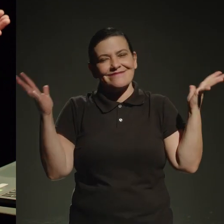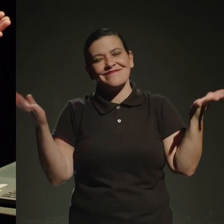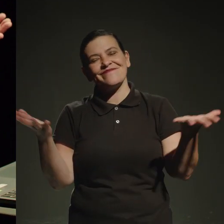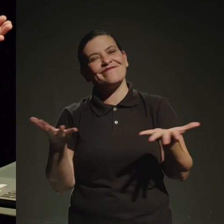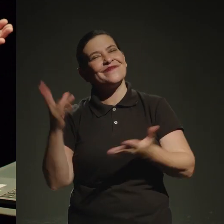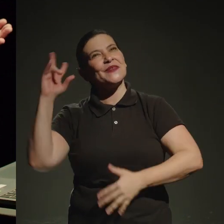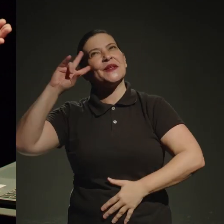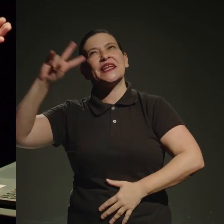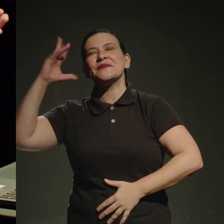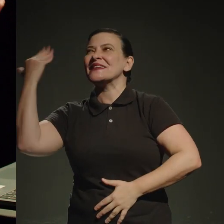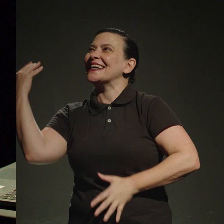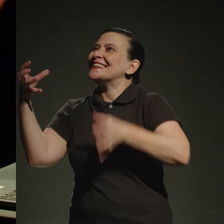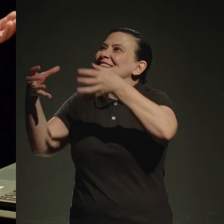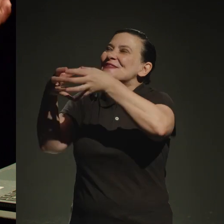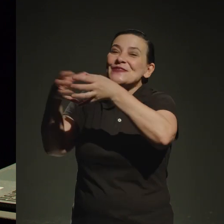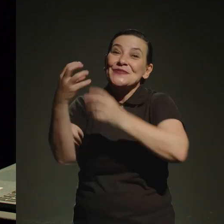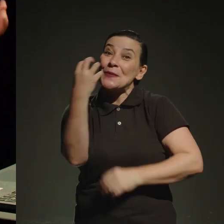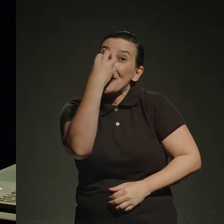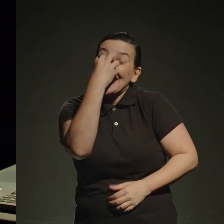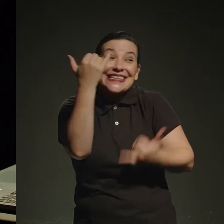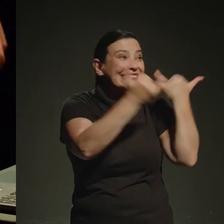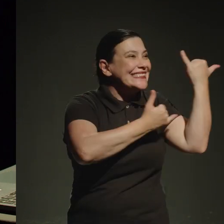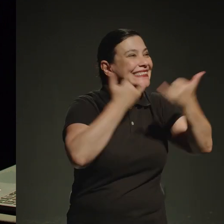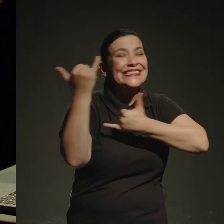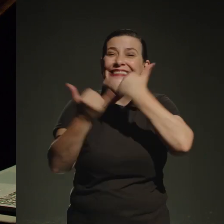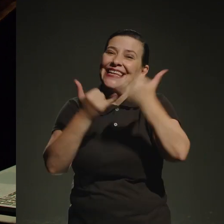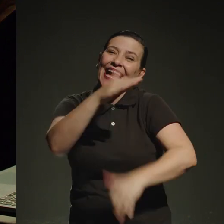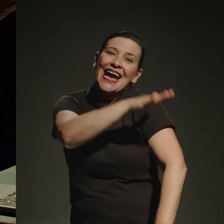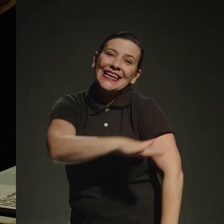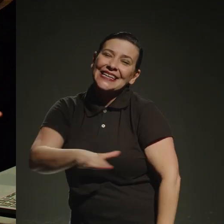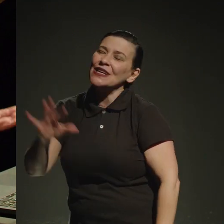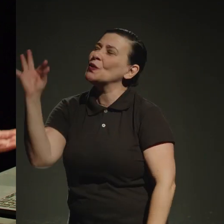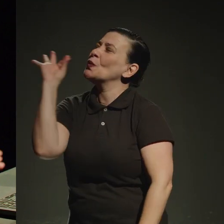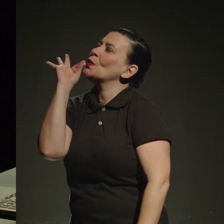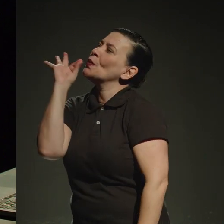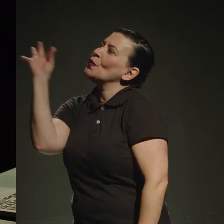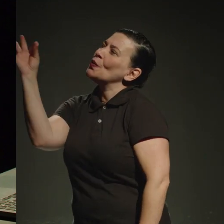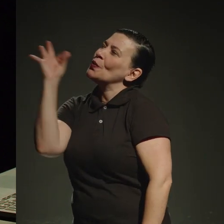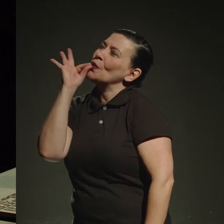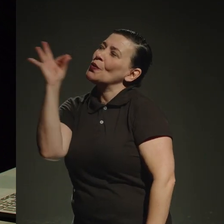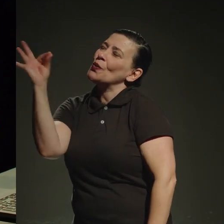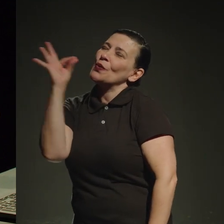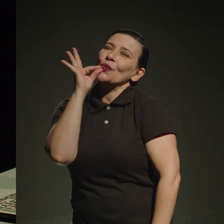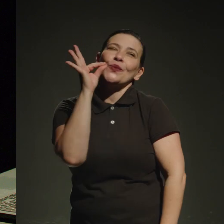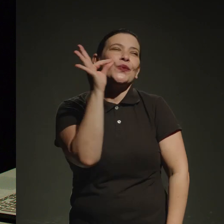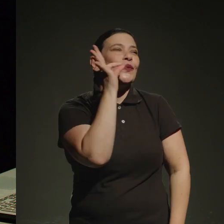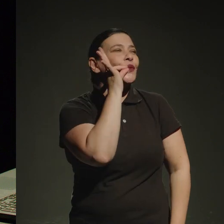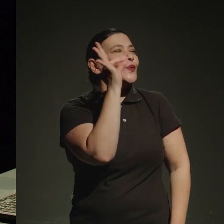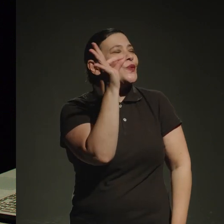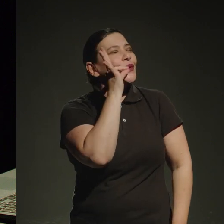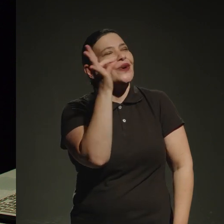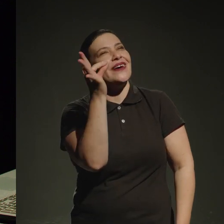que não me atrevo. Ah, quem me dera o humor dos palhaços, das crianças, dos que